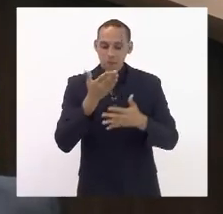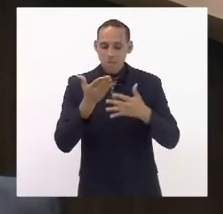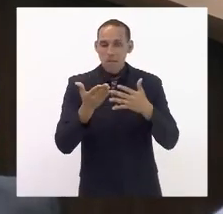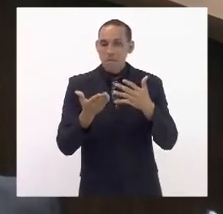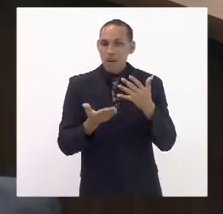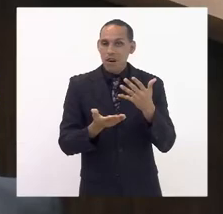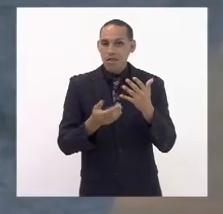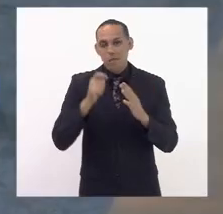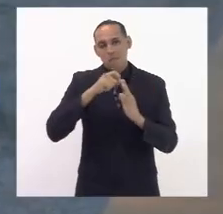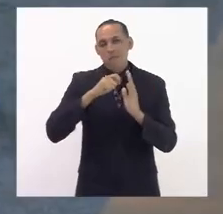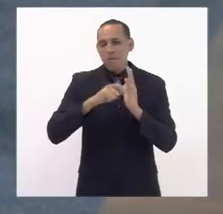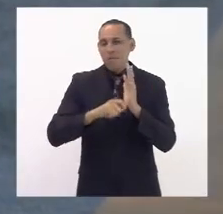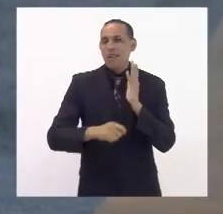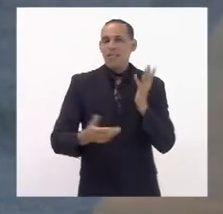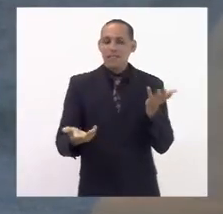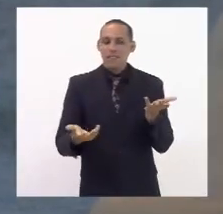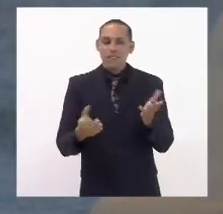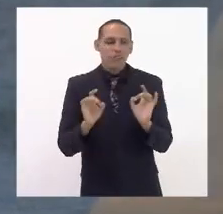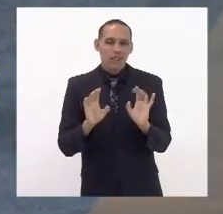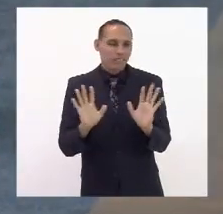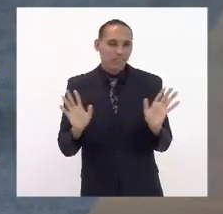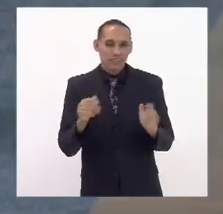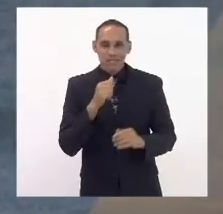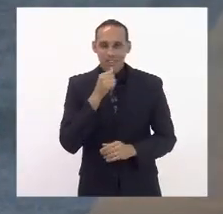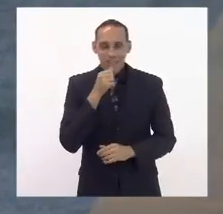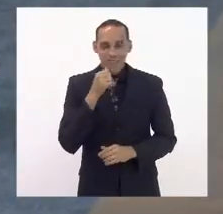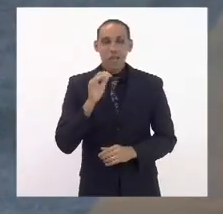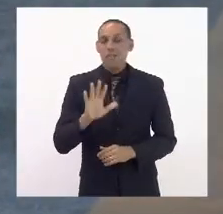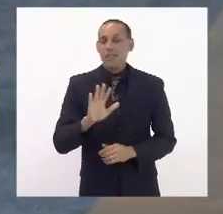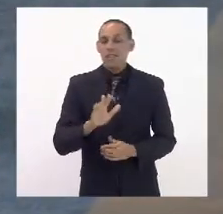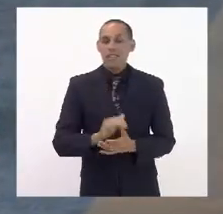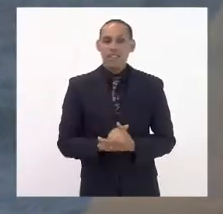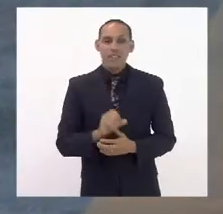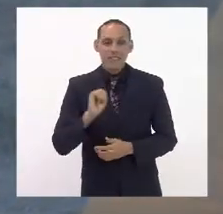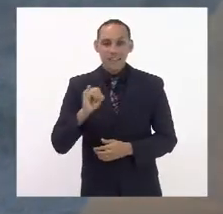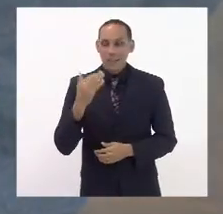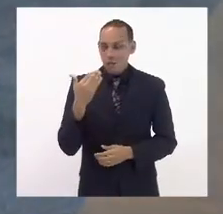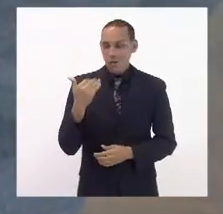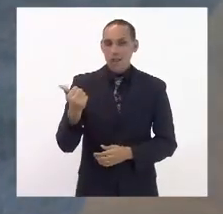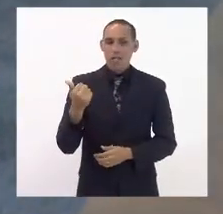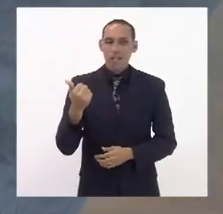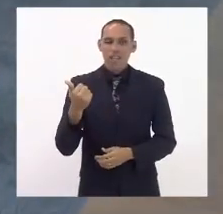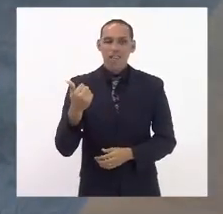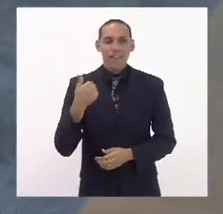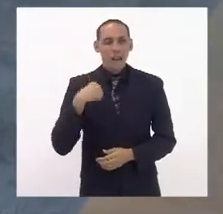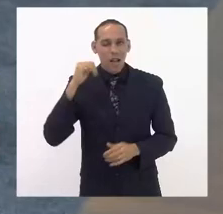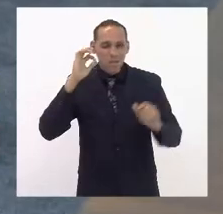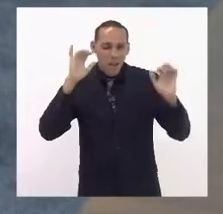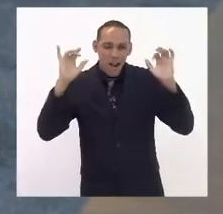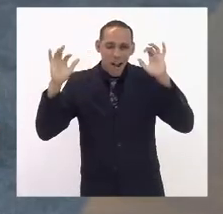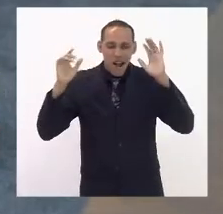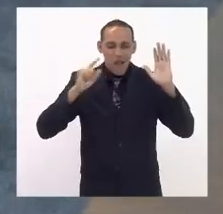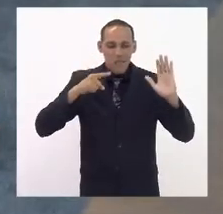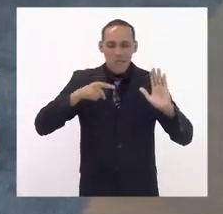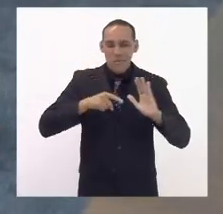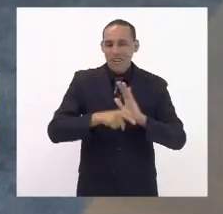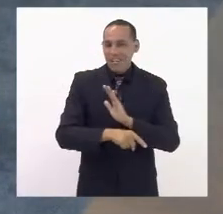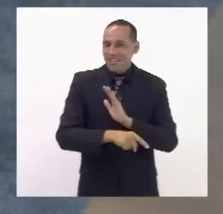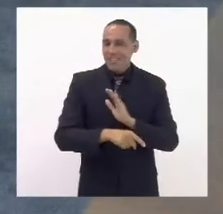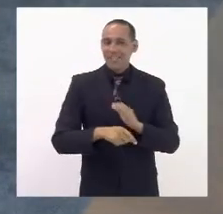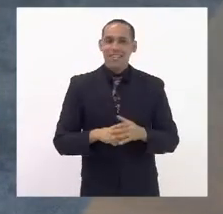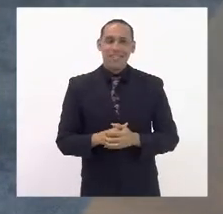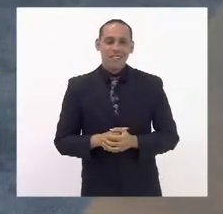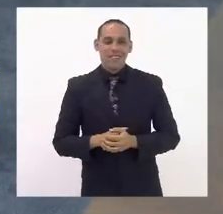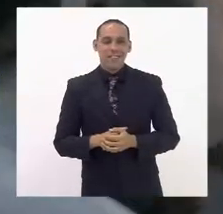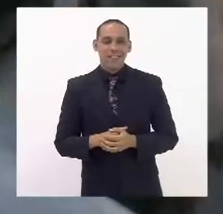36 meses, 24 para 36 meses, é só isso. Mas, se ele convidar, eu vou fazer uma reflexão tão profunda que